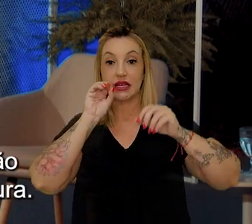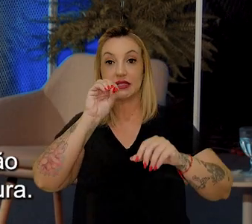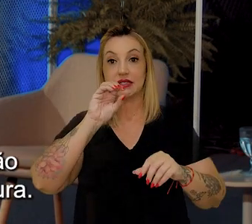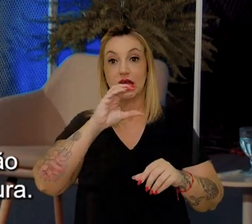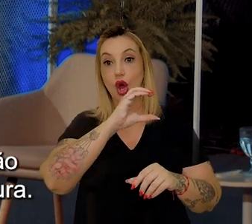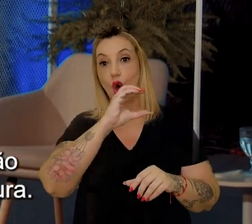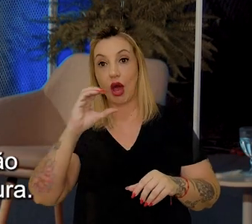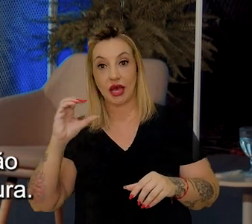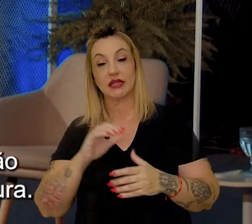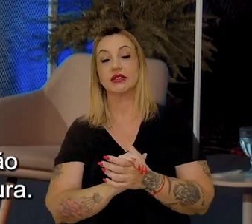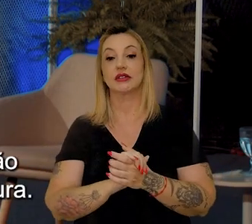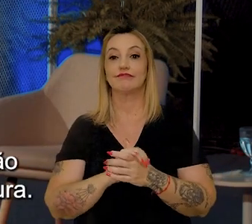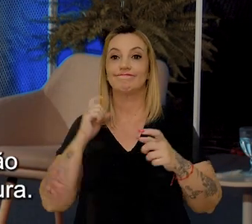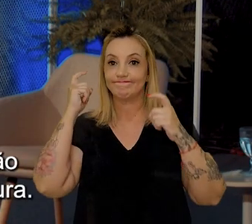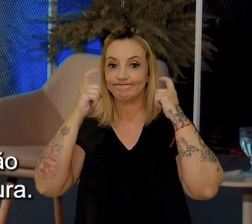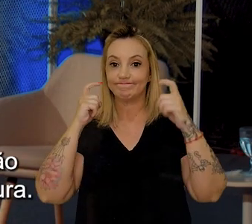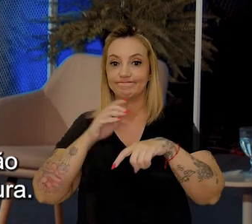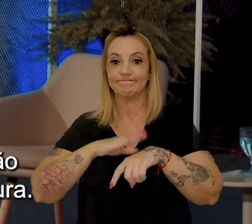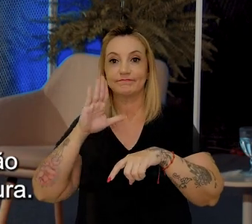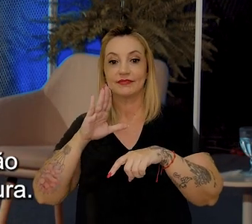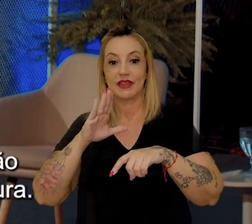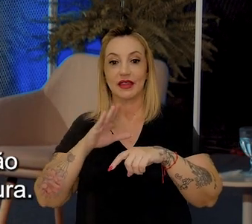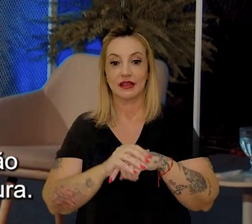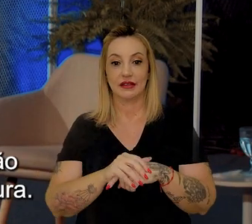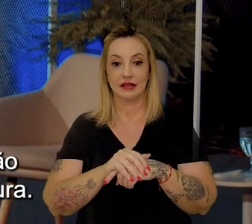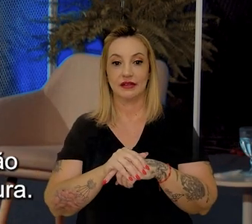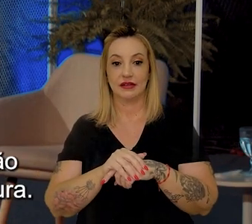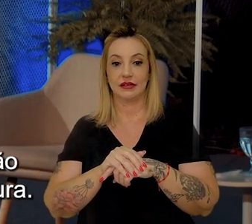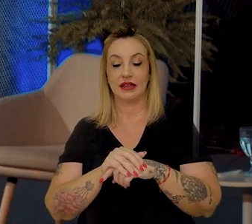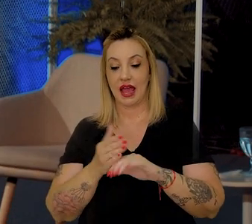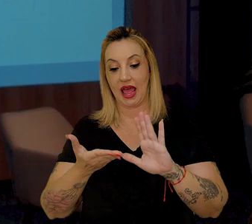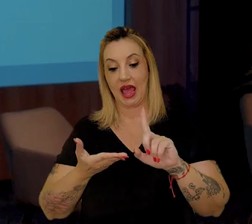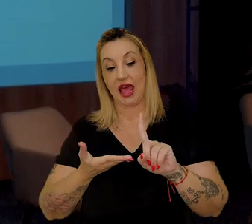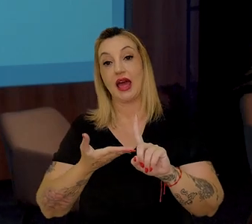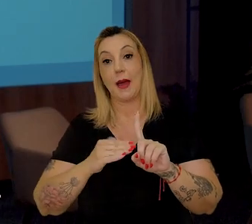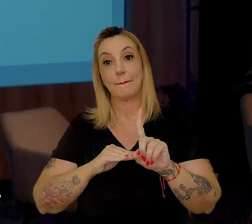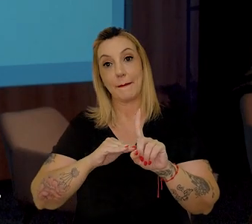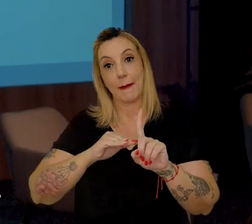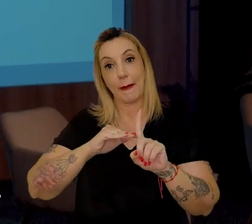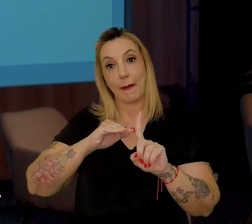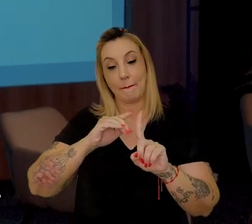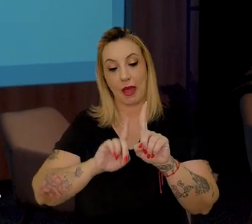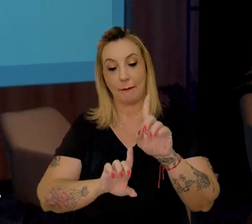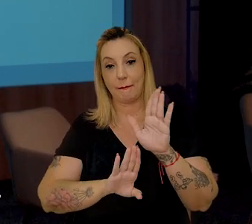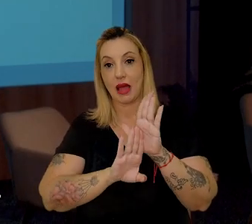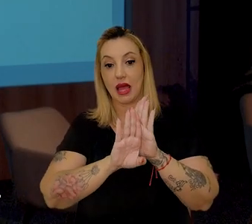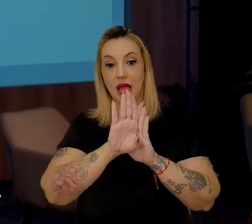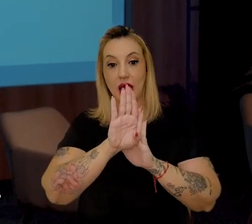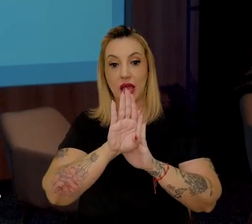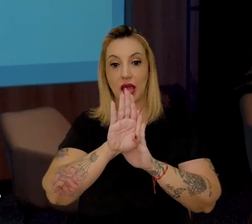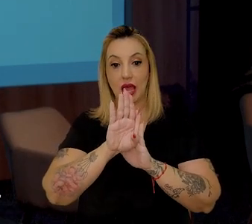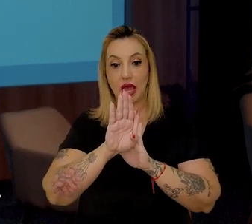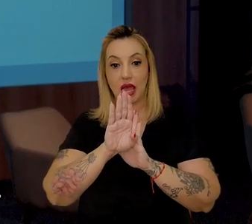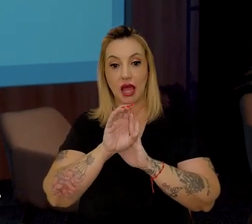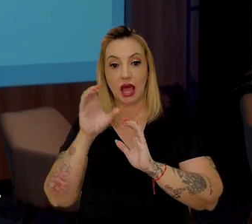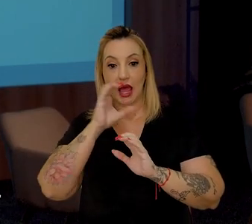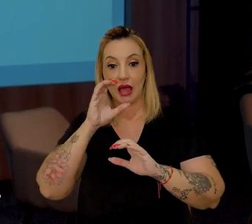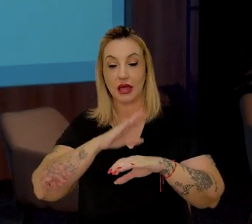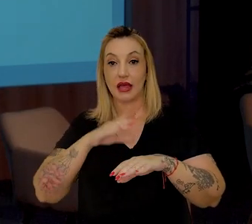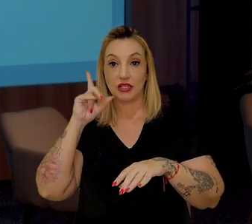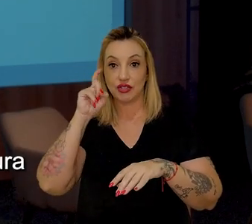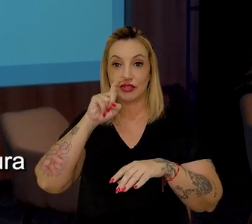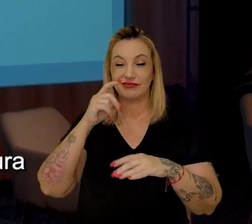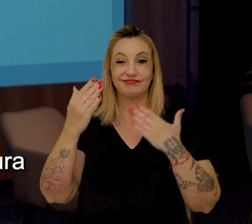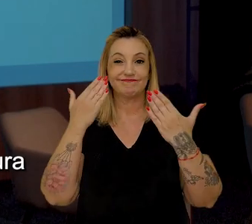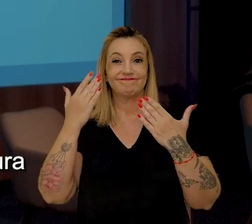que nos preocupa mais com relação a questão da elevação eh da temperatura eh nós temos precipitação é mais bem mais difícil da gente